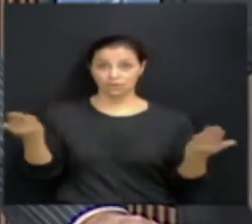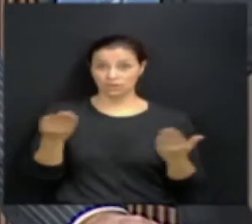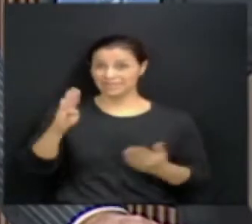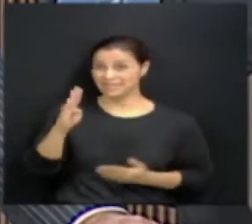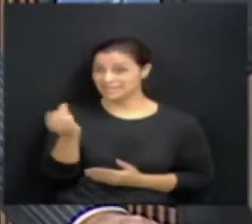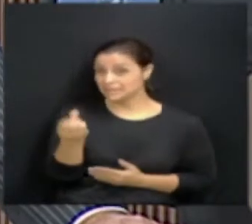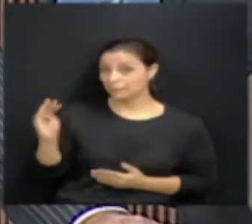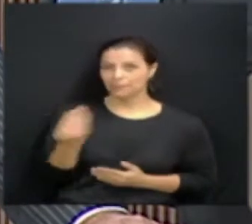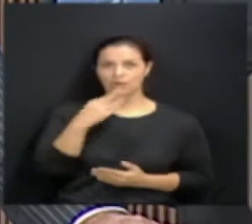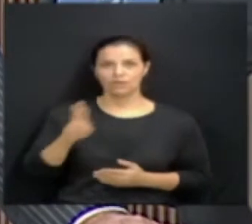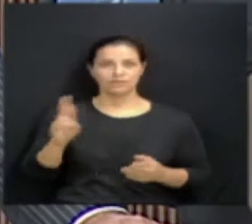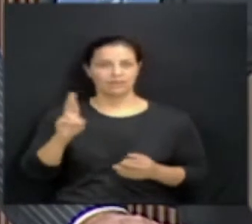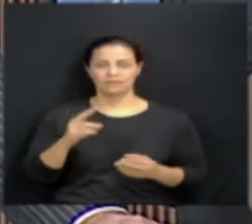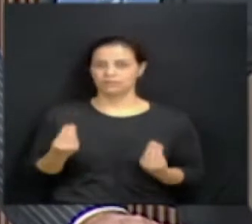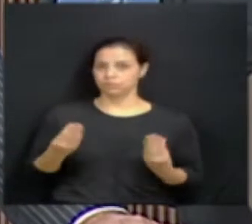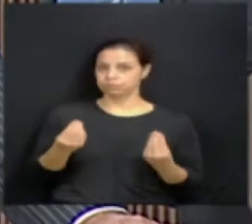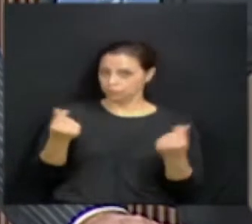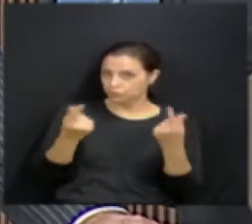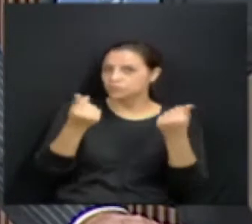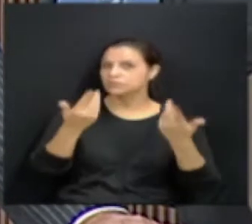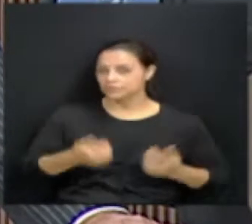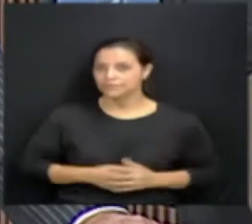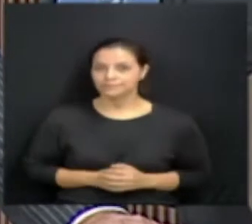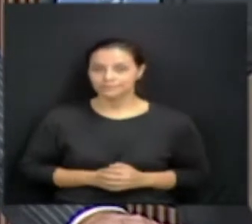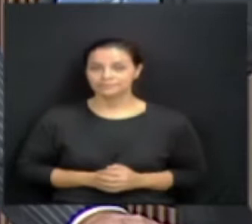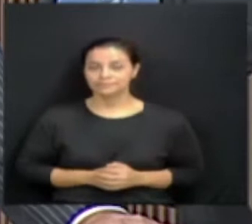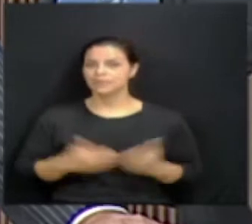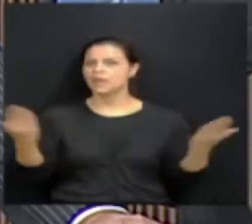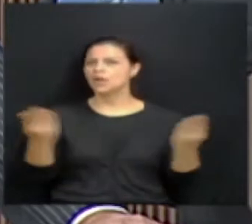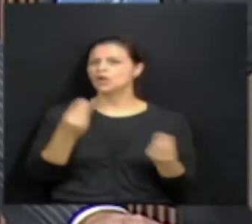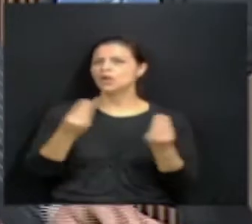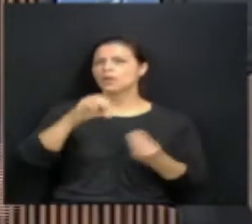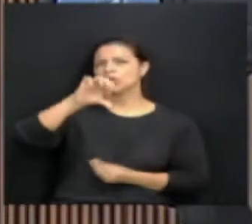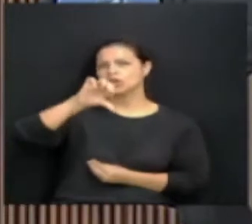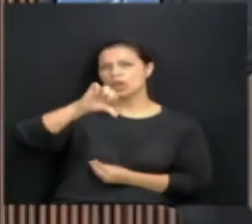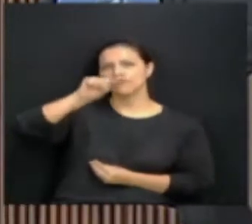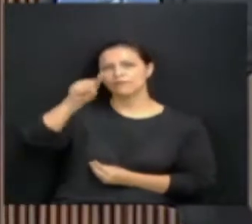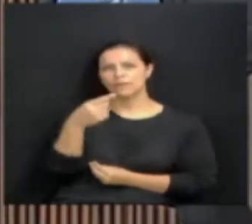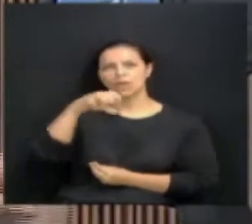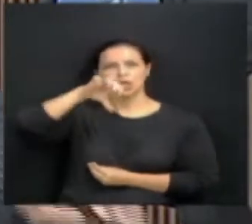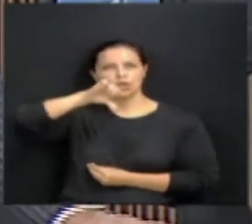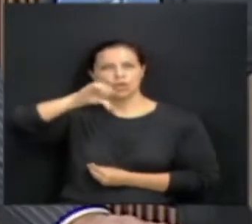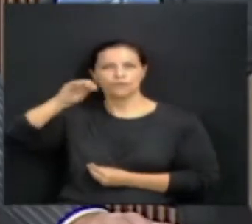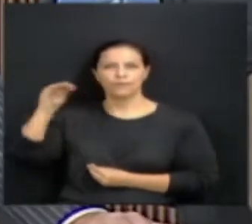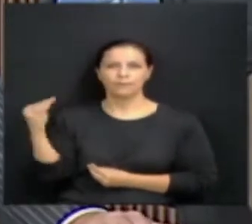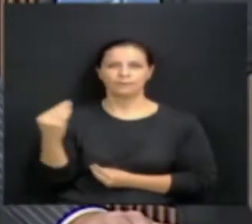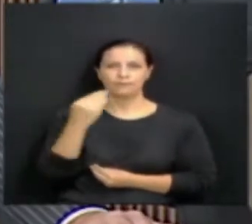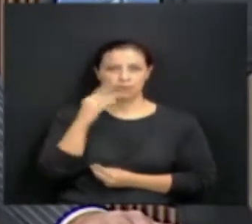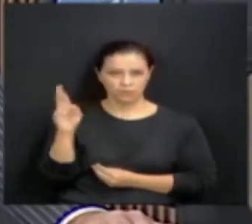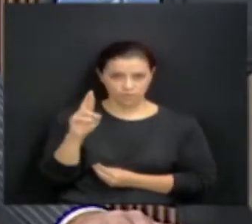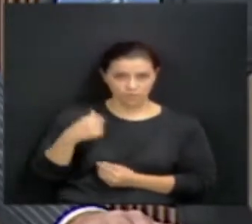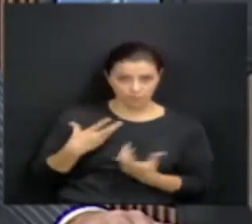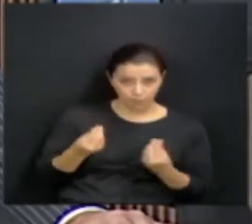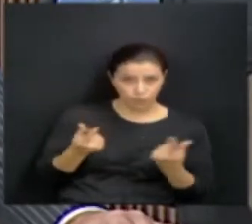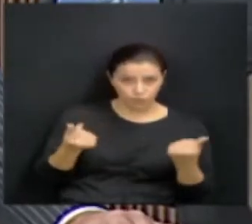Tercílio, é muito dinheiro. E que tal 9,9 bilhões de reais? Parece muito